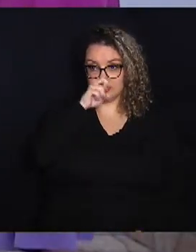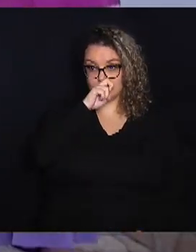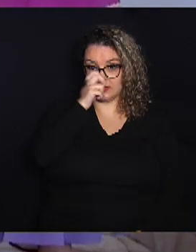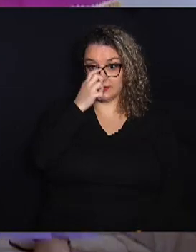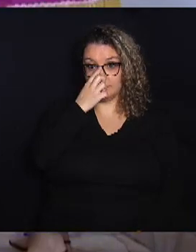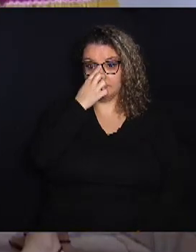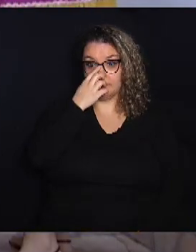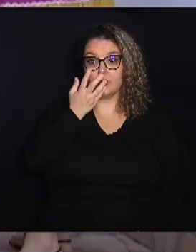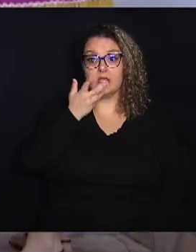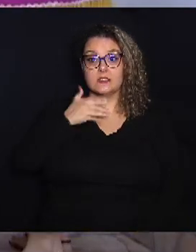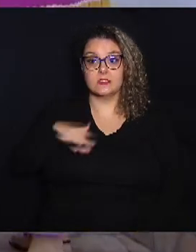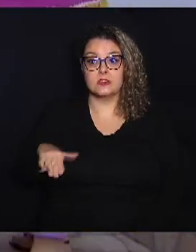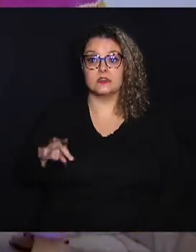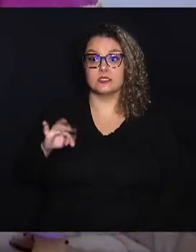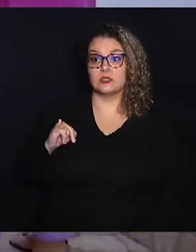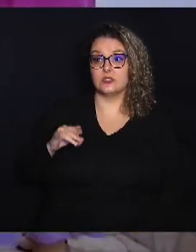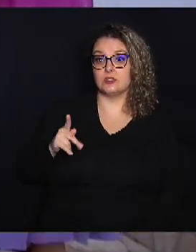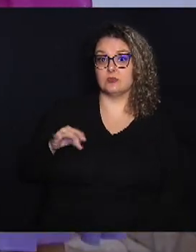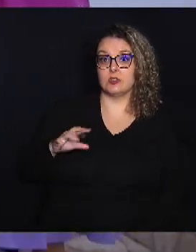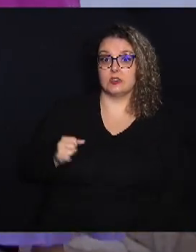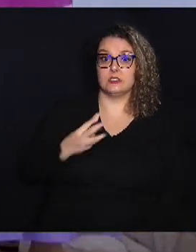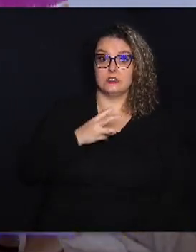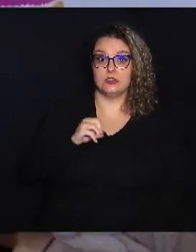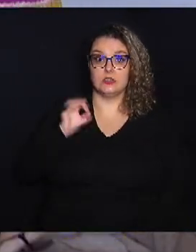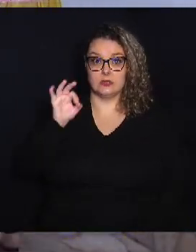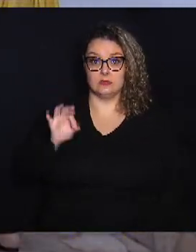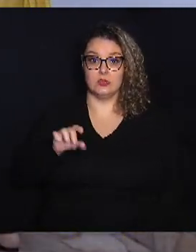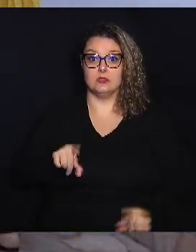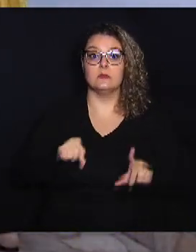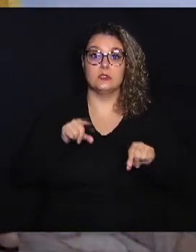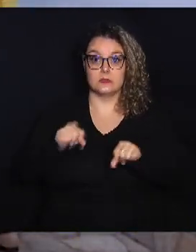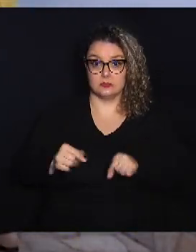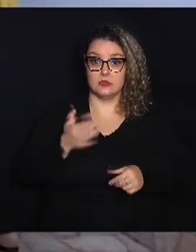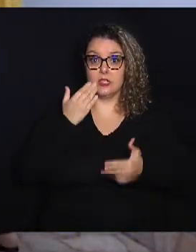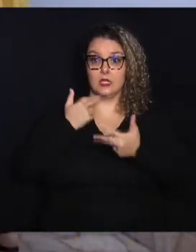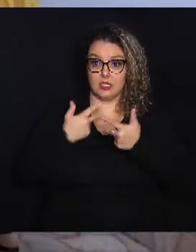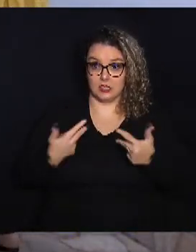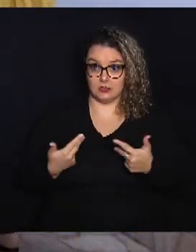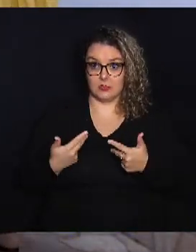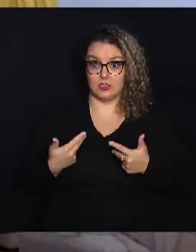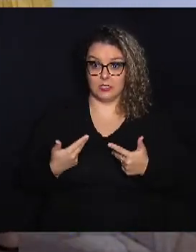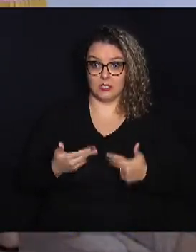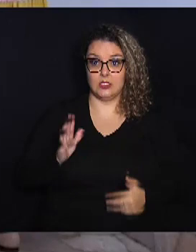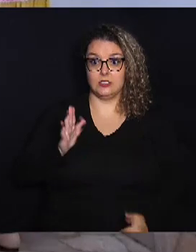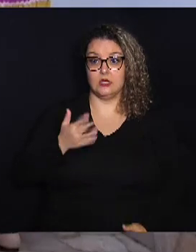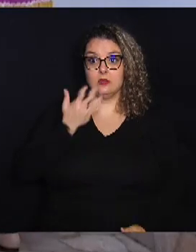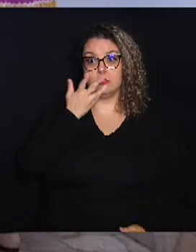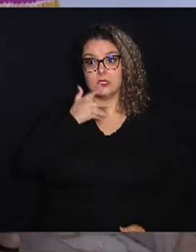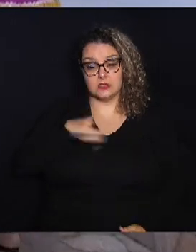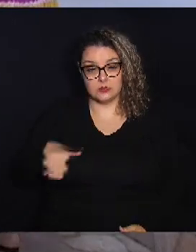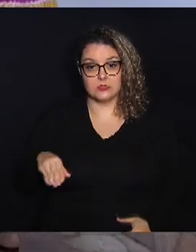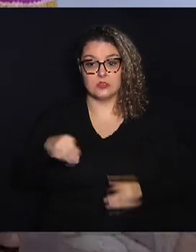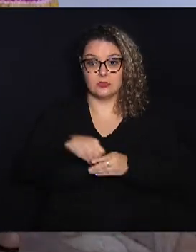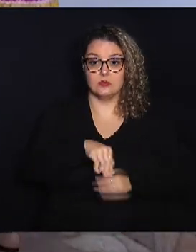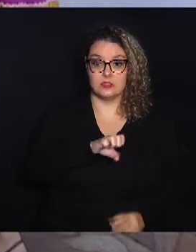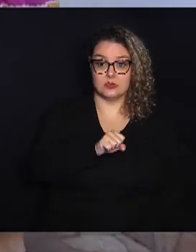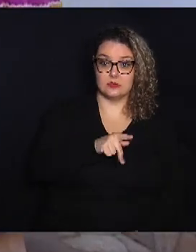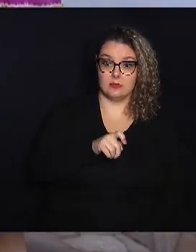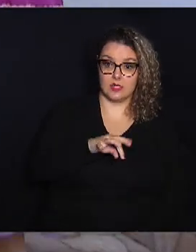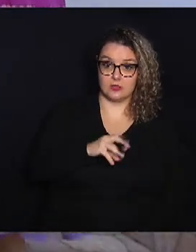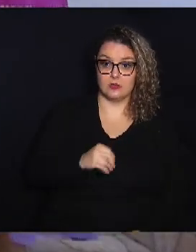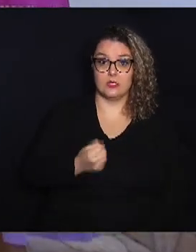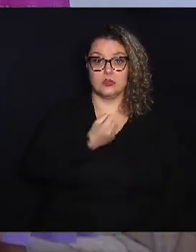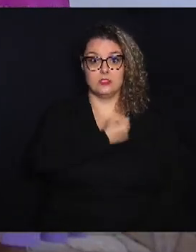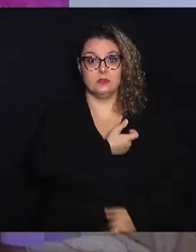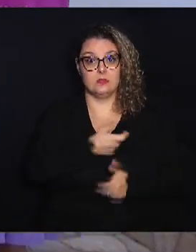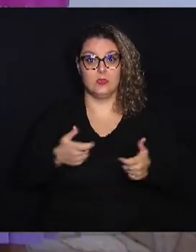crianças típicas, 30% apresentam a seletividade alimentar. Já para as crianças do espectro autista, esse número aumenta